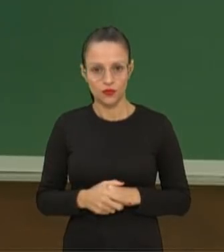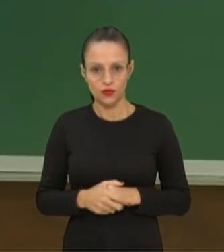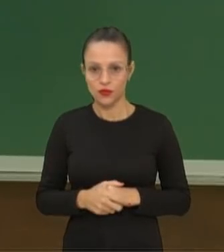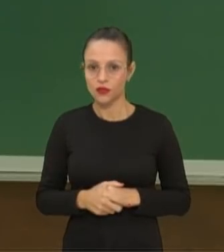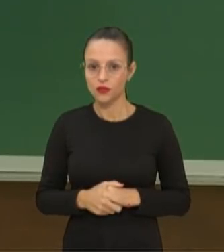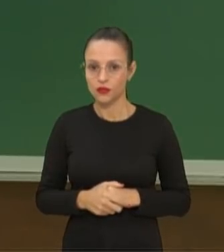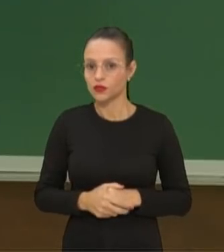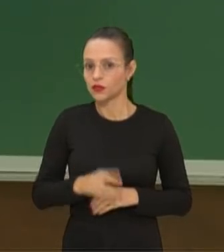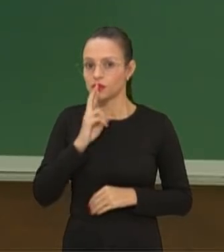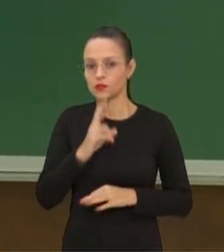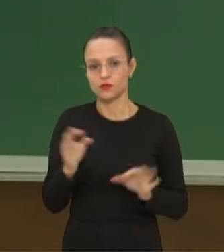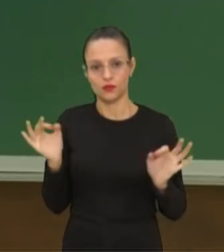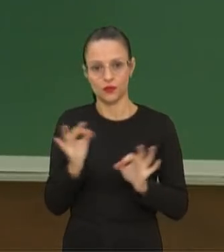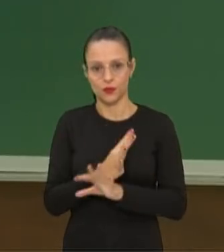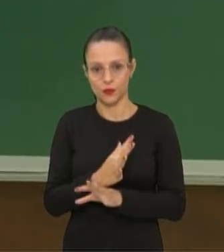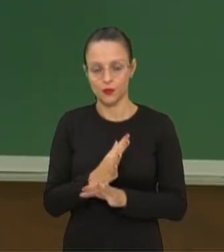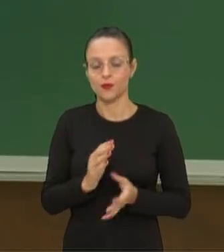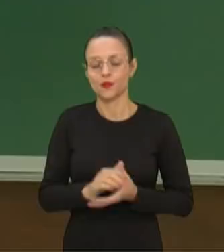problema está bem resolvida.